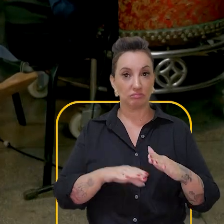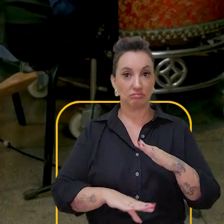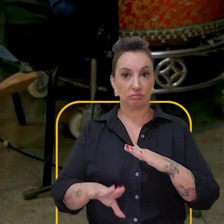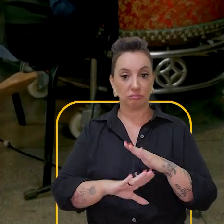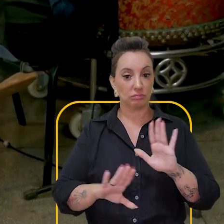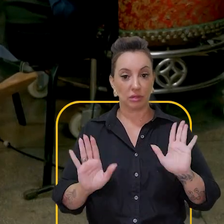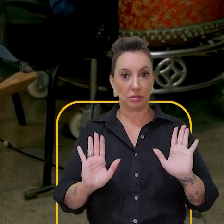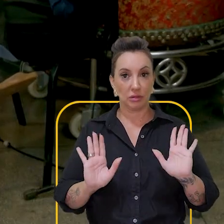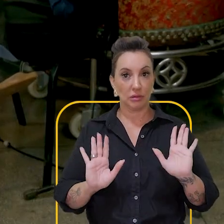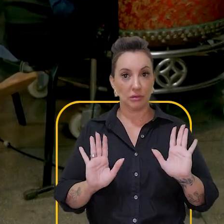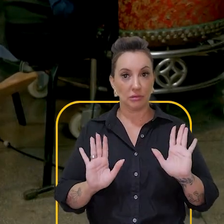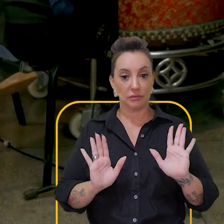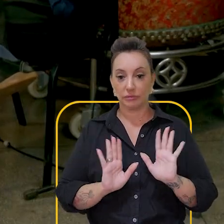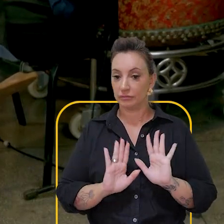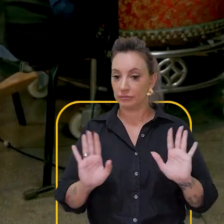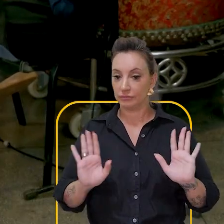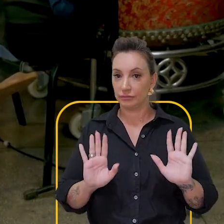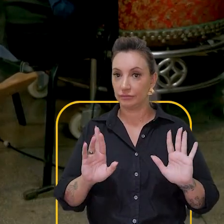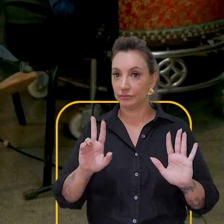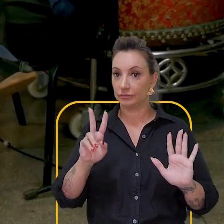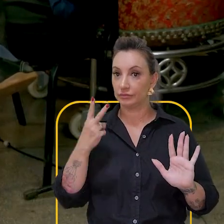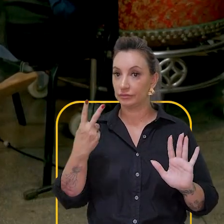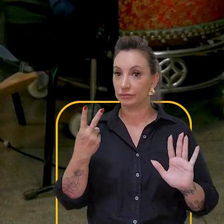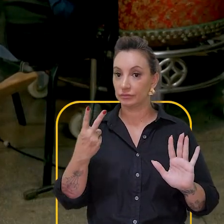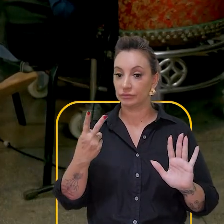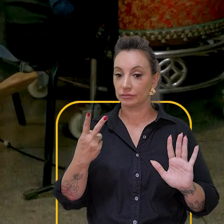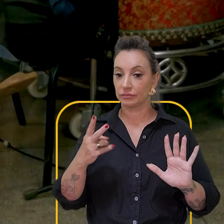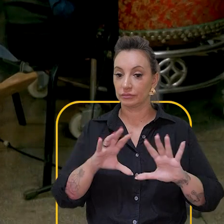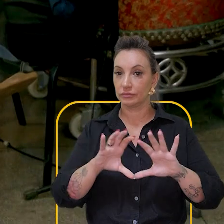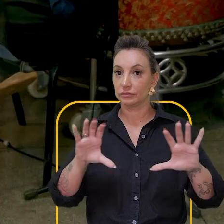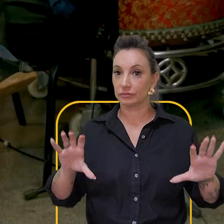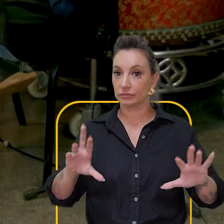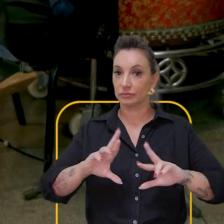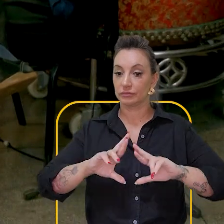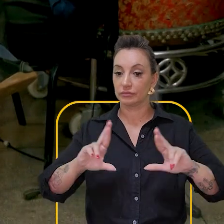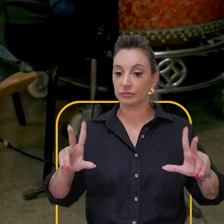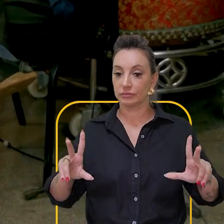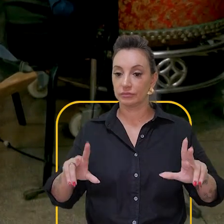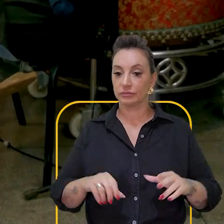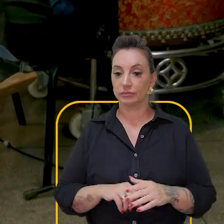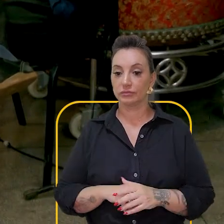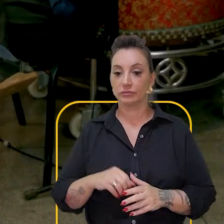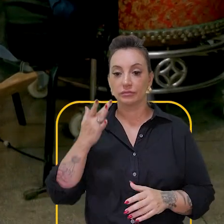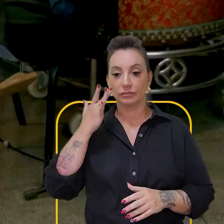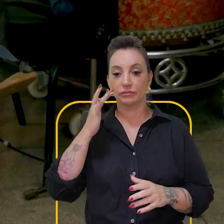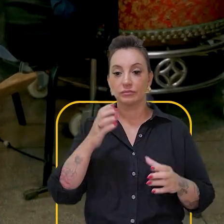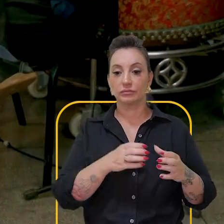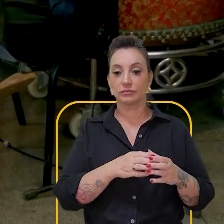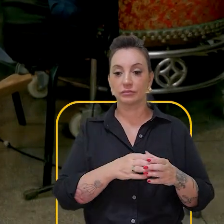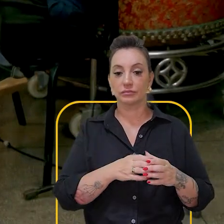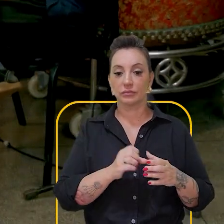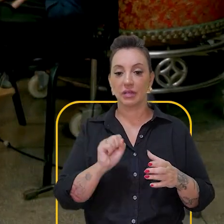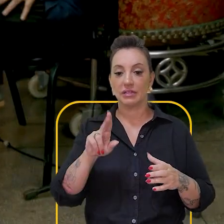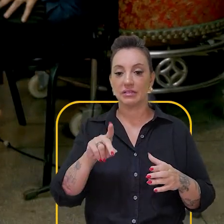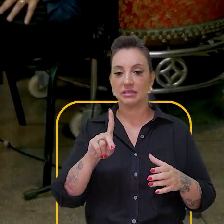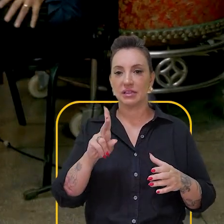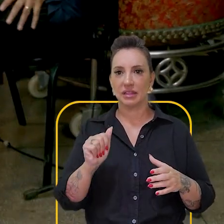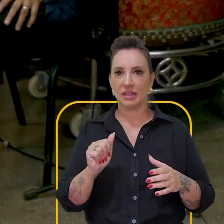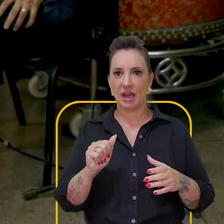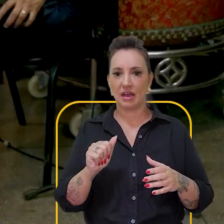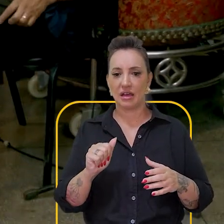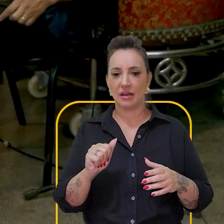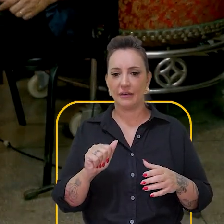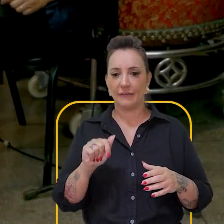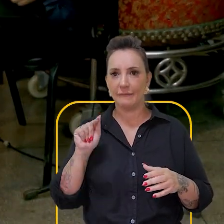tá no time de sandar você sabe tem sandar lá nesse nesse nesse evento não só parte de taulu só forma só só formas né só